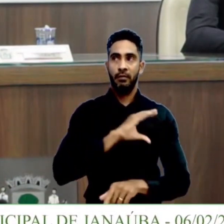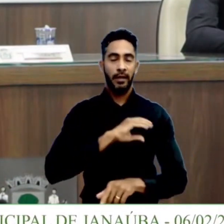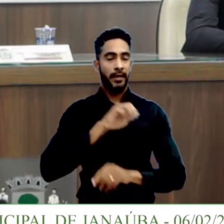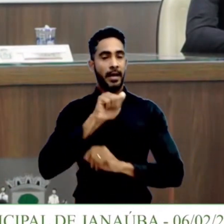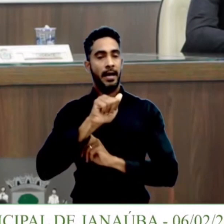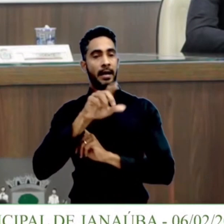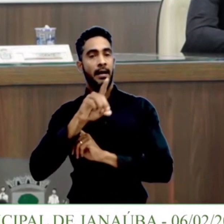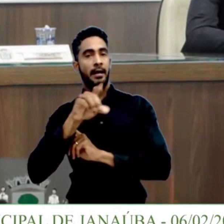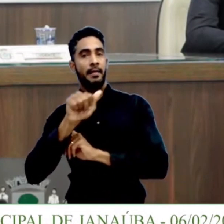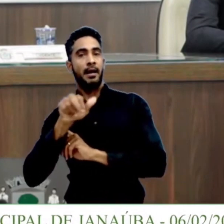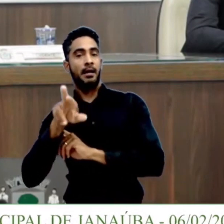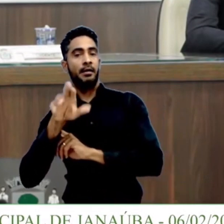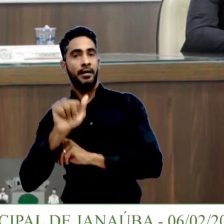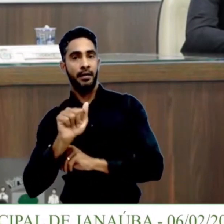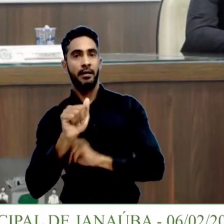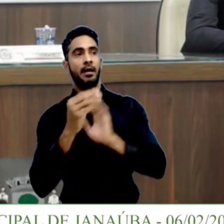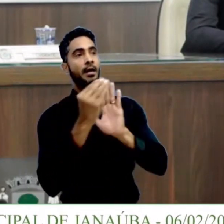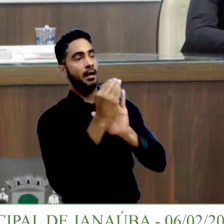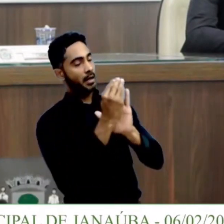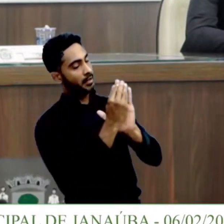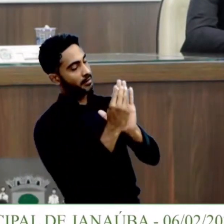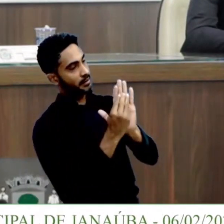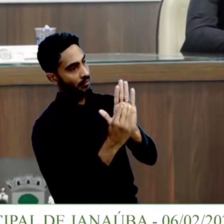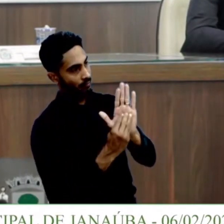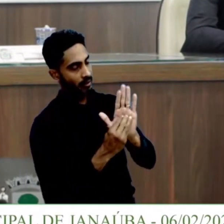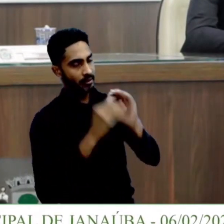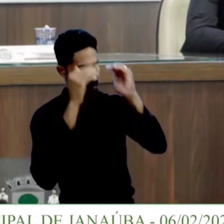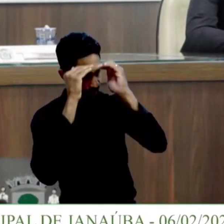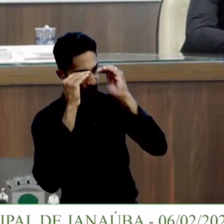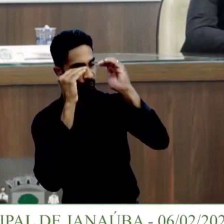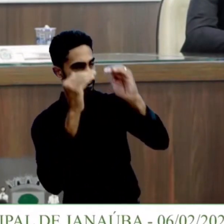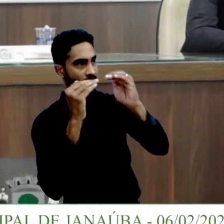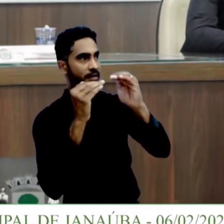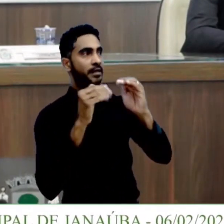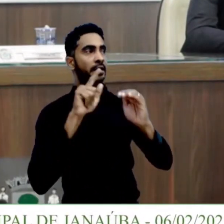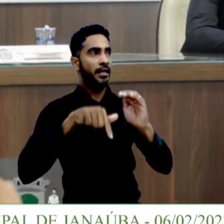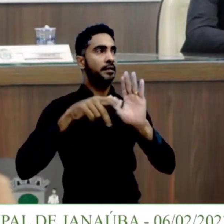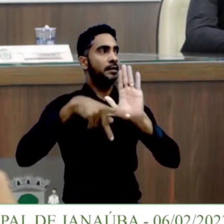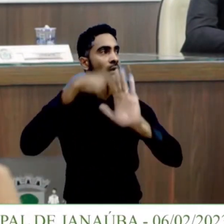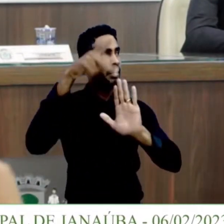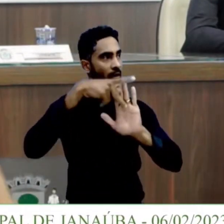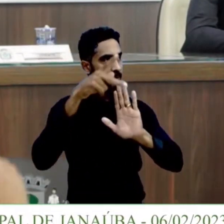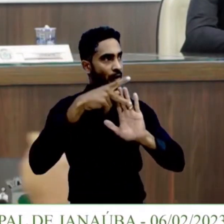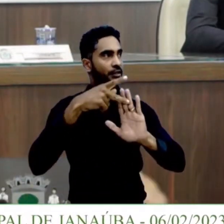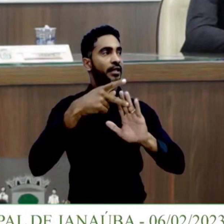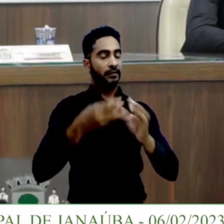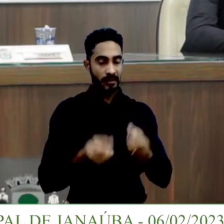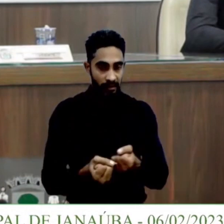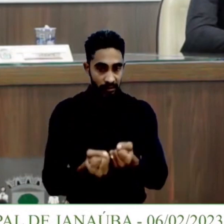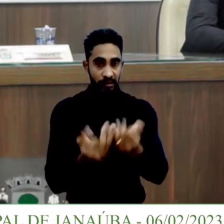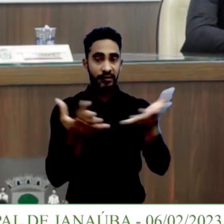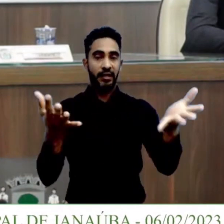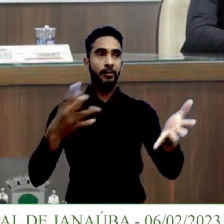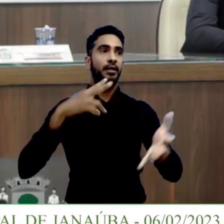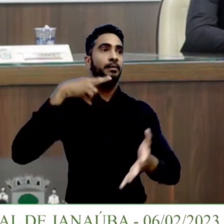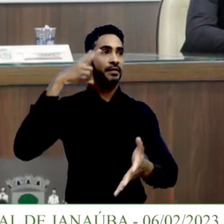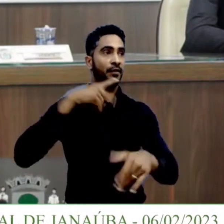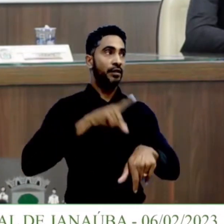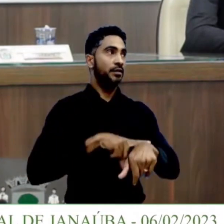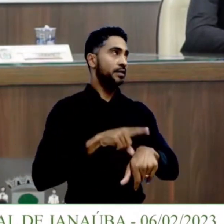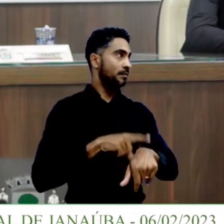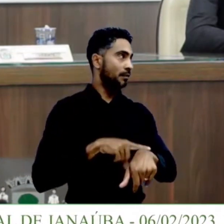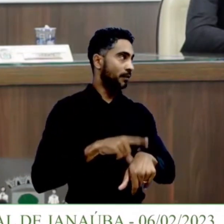que é a sequência a ser seguida. Esse projeto está sendo distribuído para os vereadores nesse